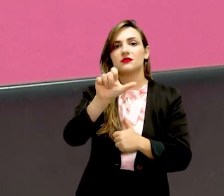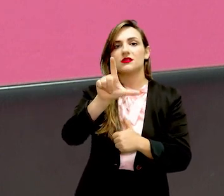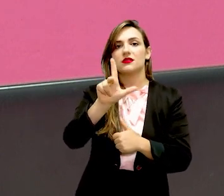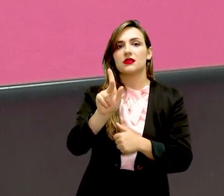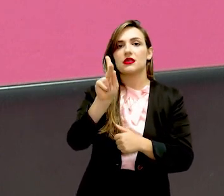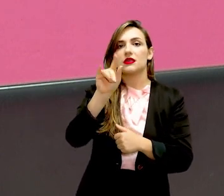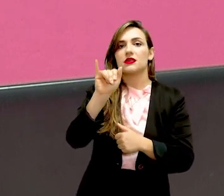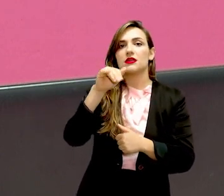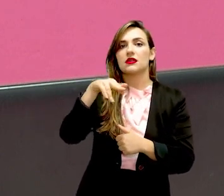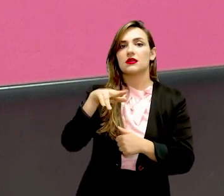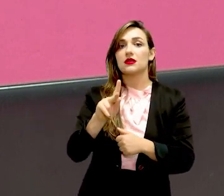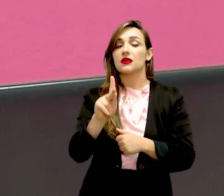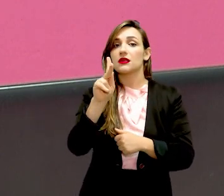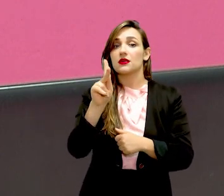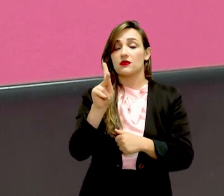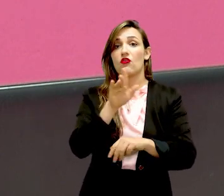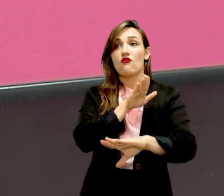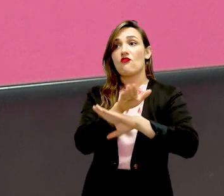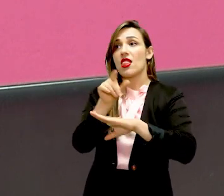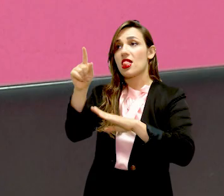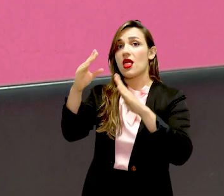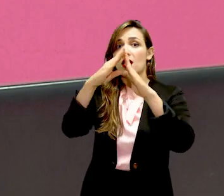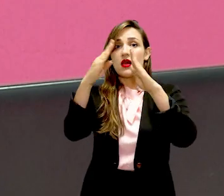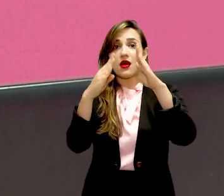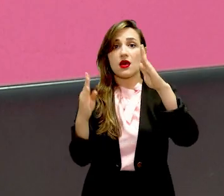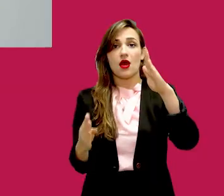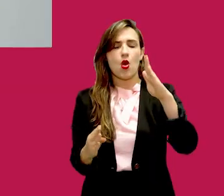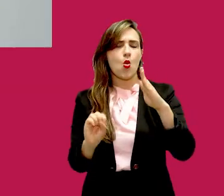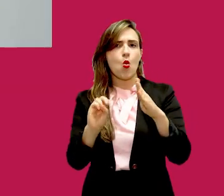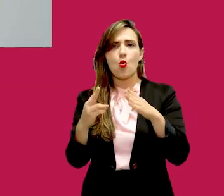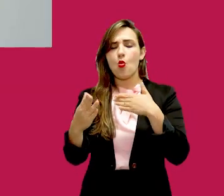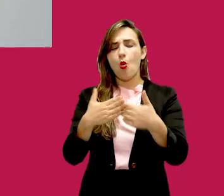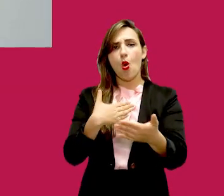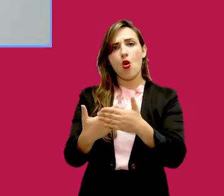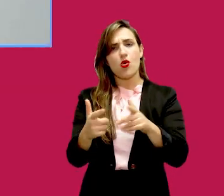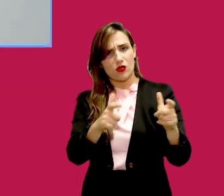Mulher Brasileira, no cotidiano do trabalho de vocês?